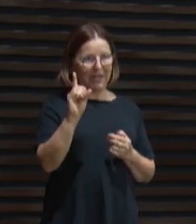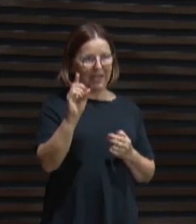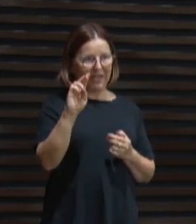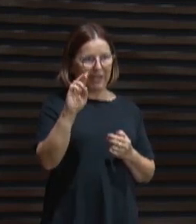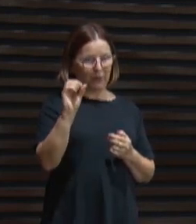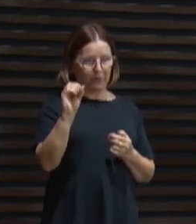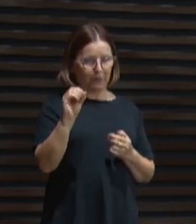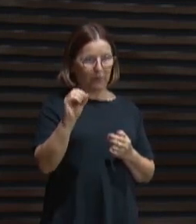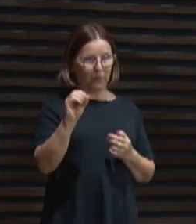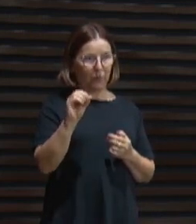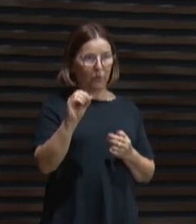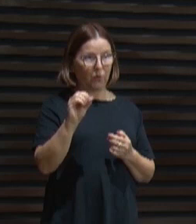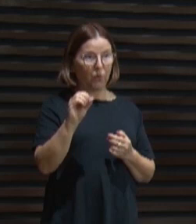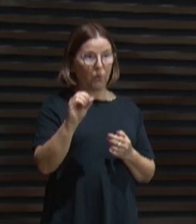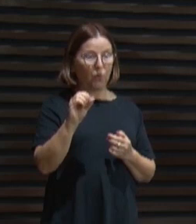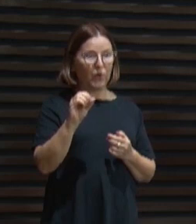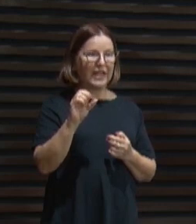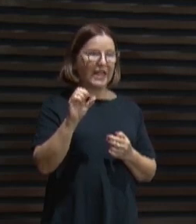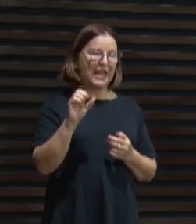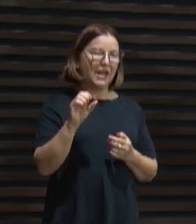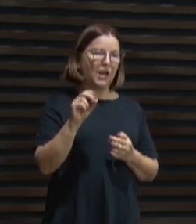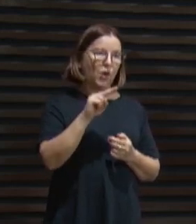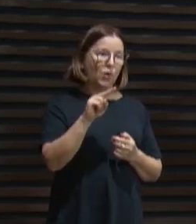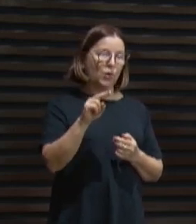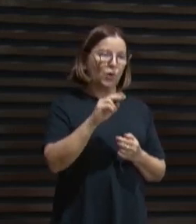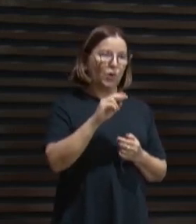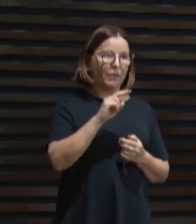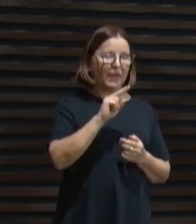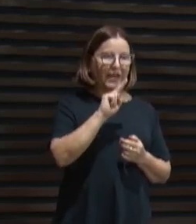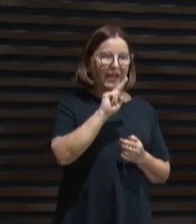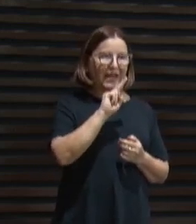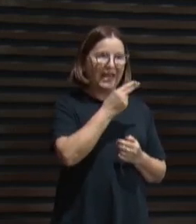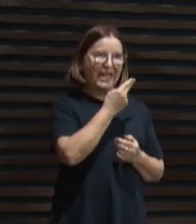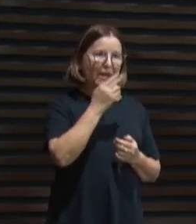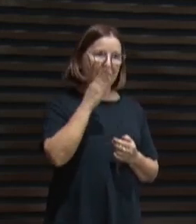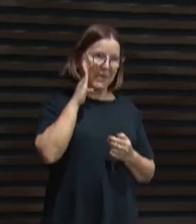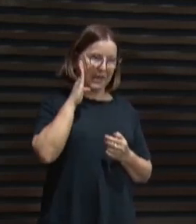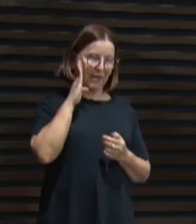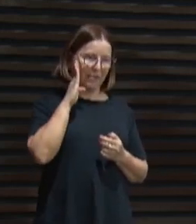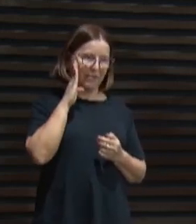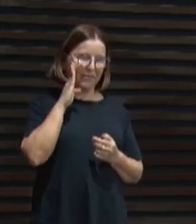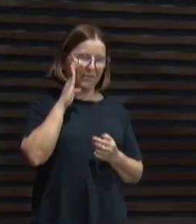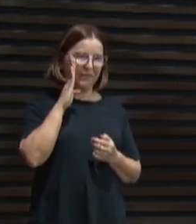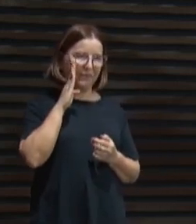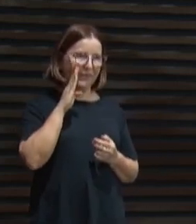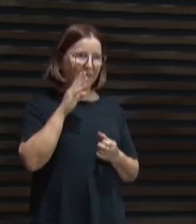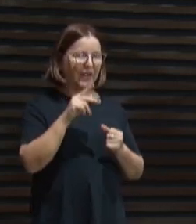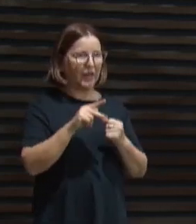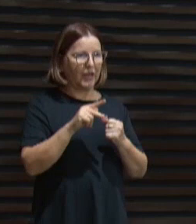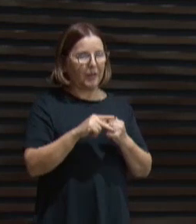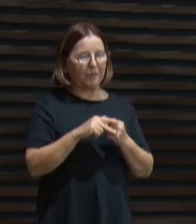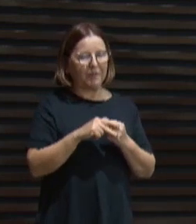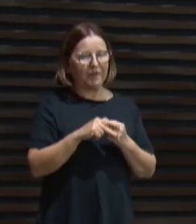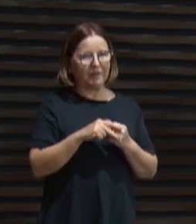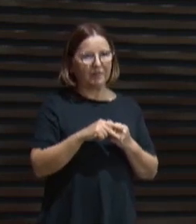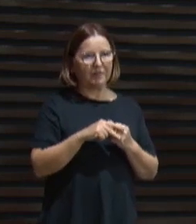hebraico, Simão, que significa ouvido, e Pedro